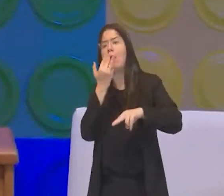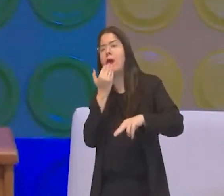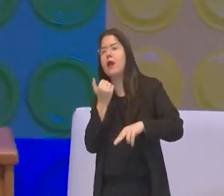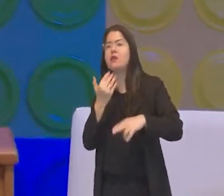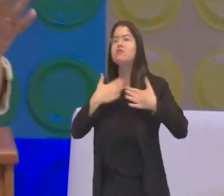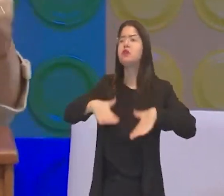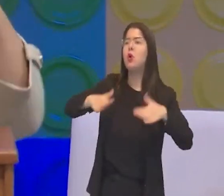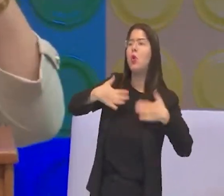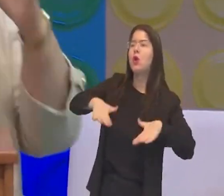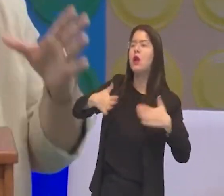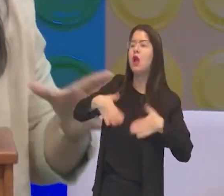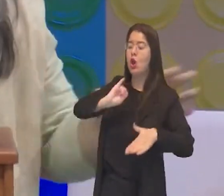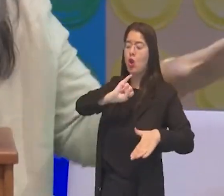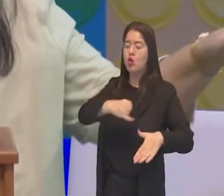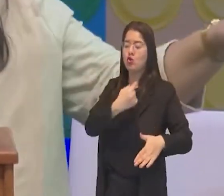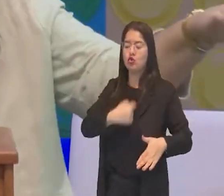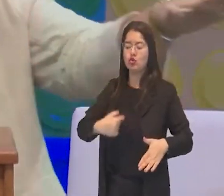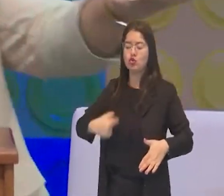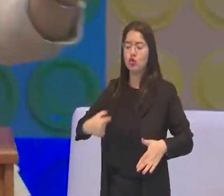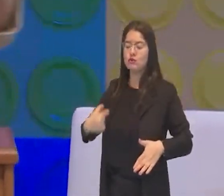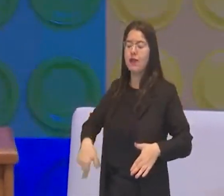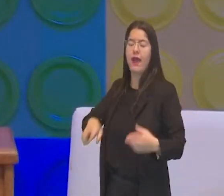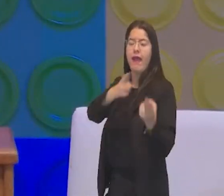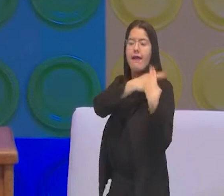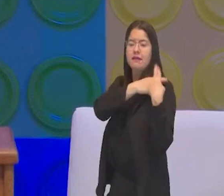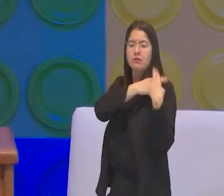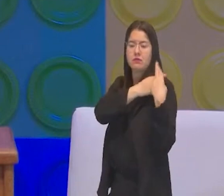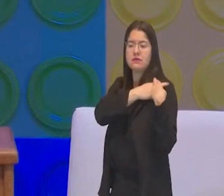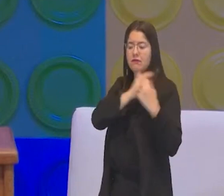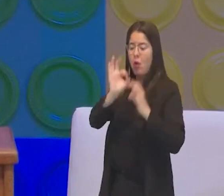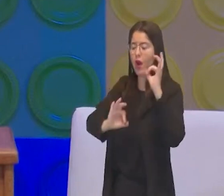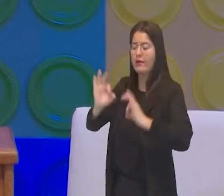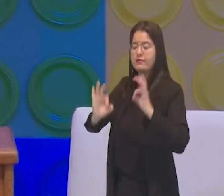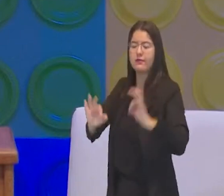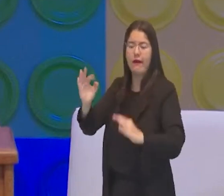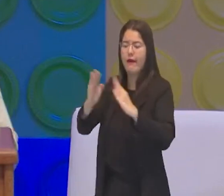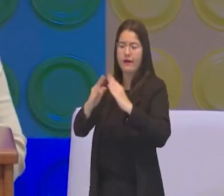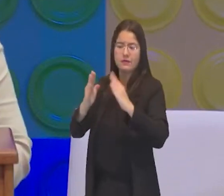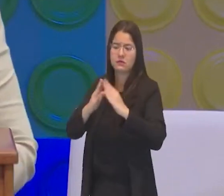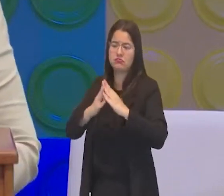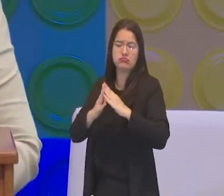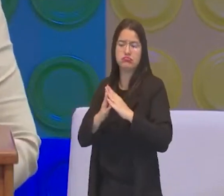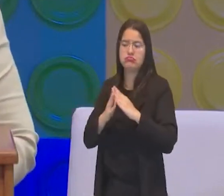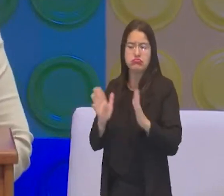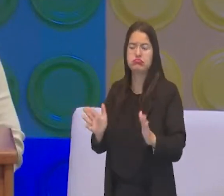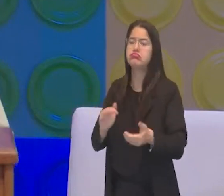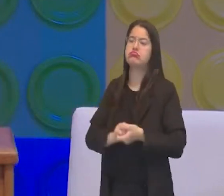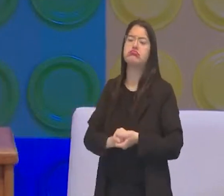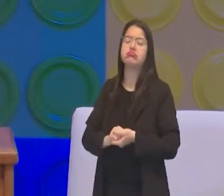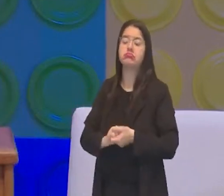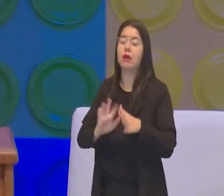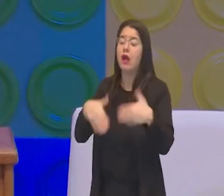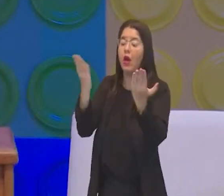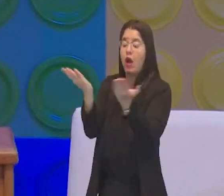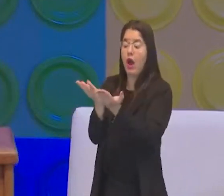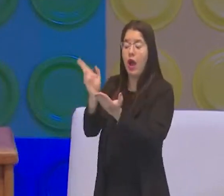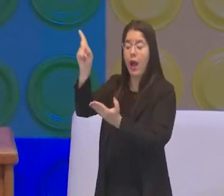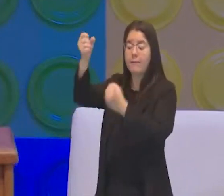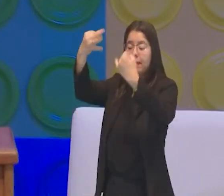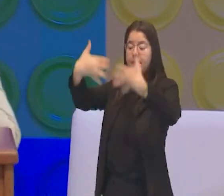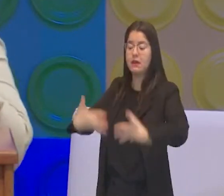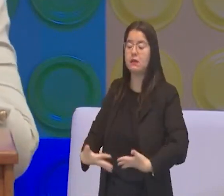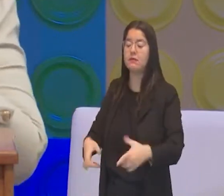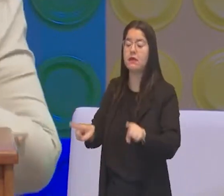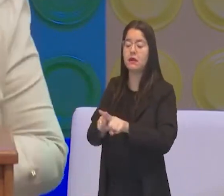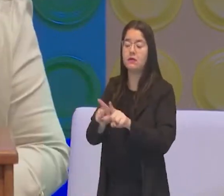lá tranquilo, e José era o responsável por tudo da sua casa. A Bíblia fala